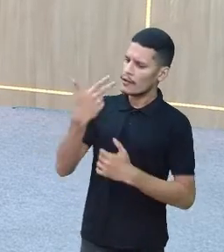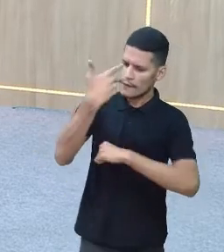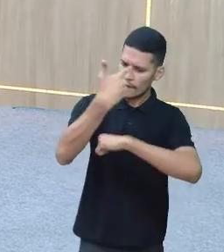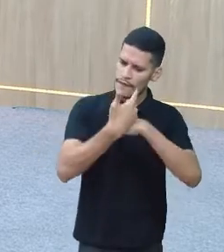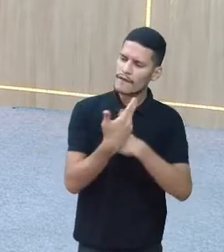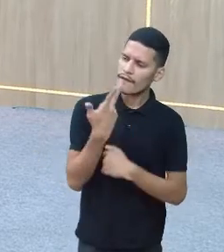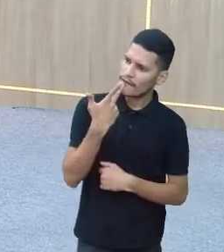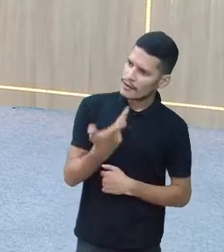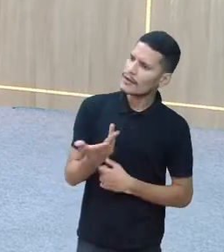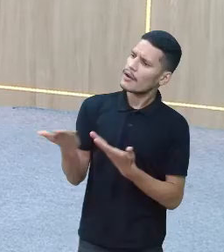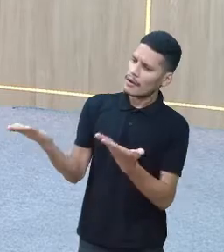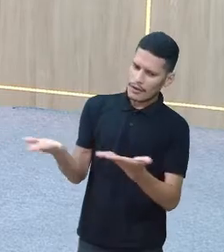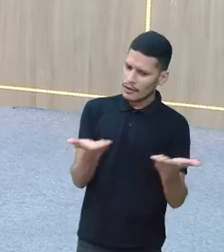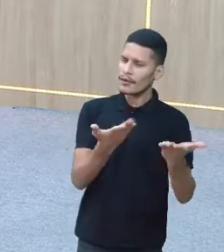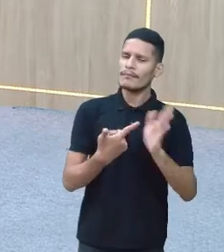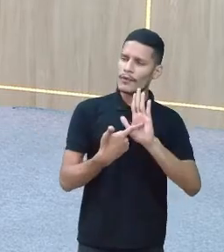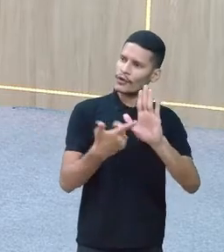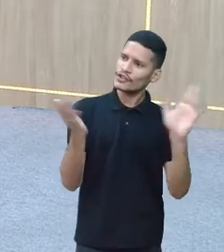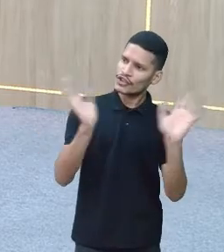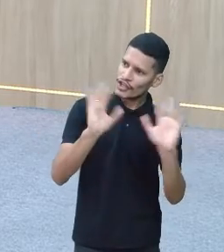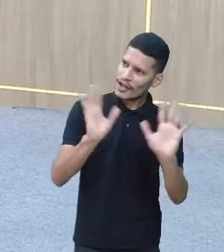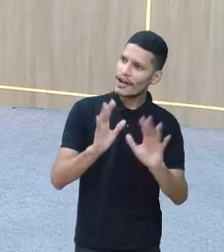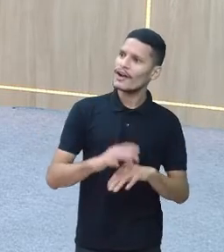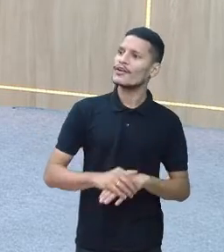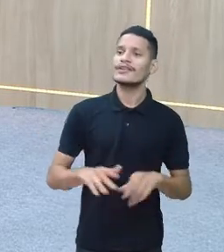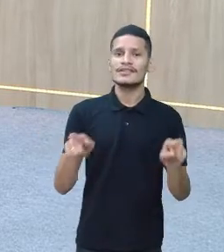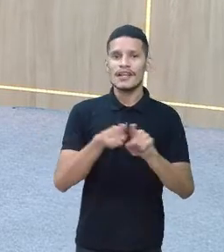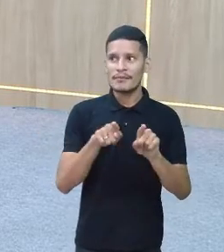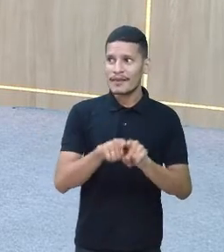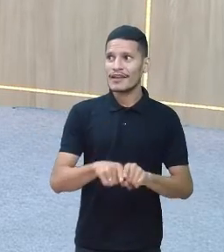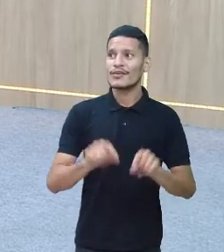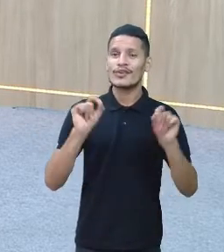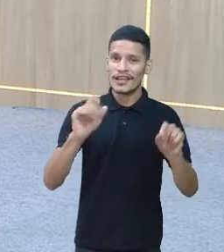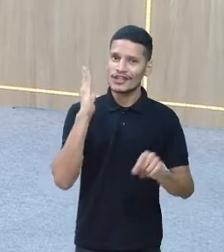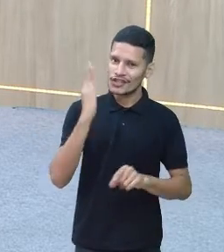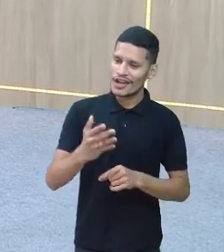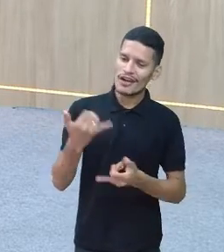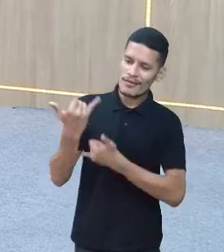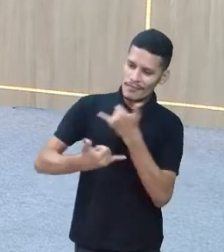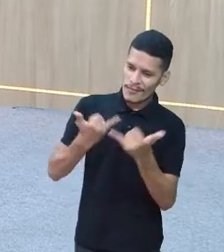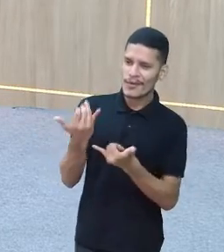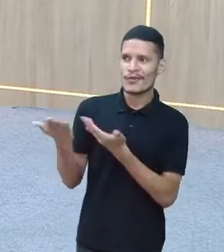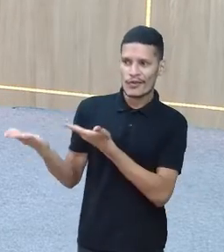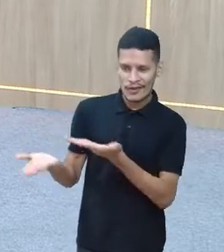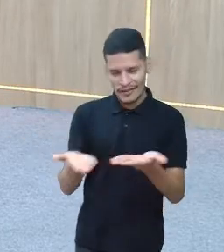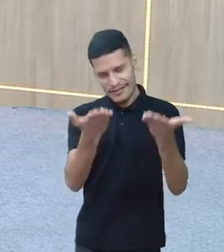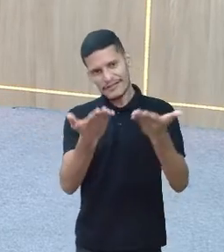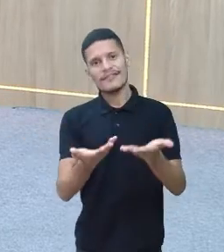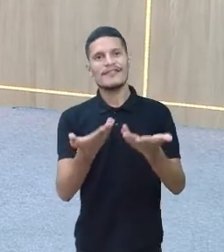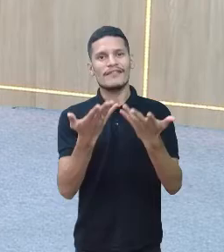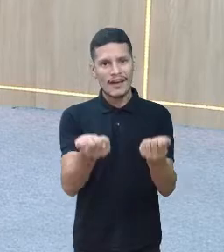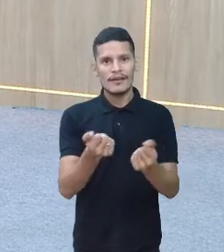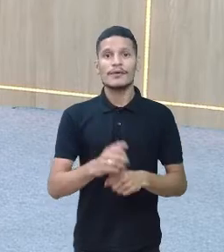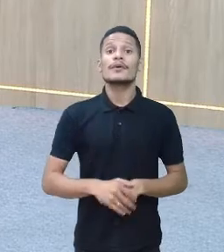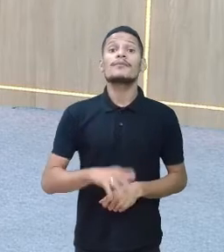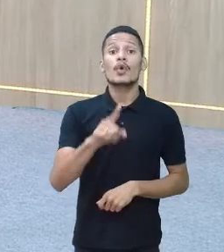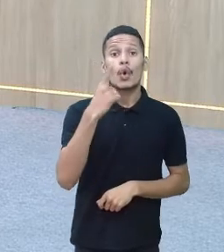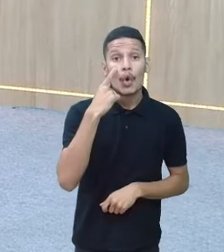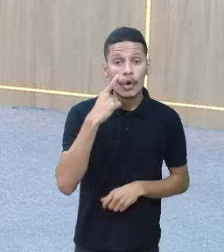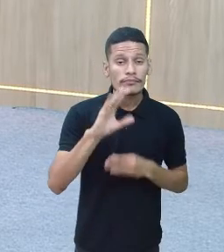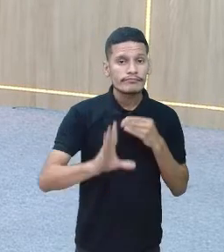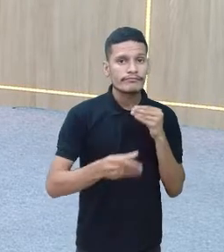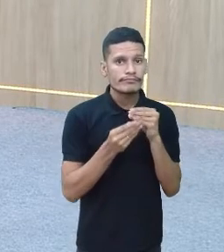câmera, deu o seu tchauzinho, né? Você já deu o seu espetáculo, é contigo. E assim, Revo, uma